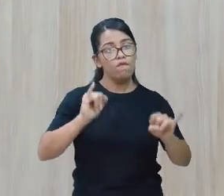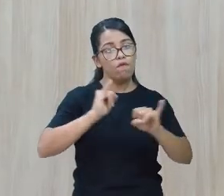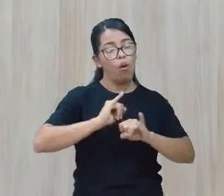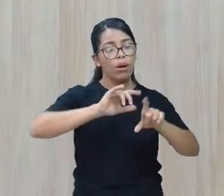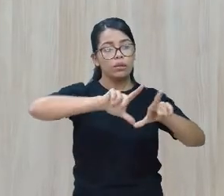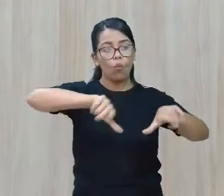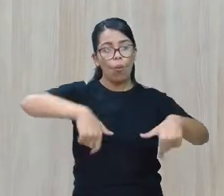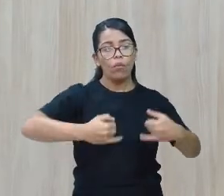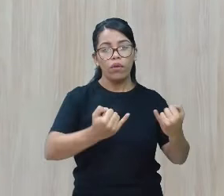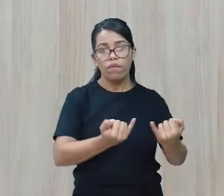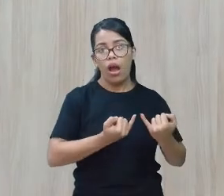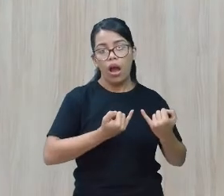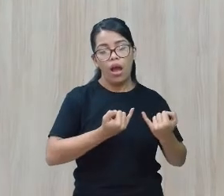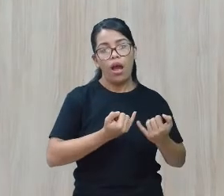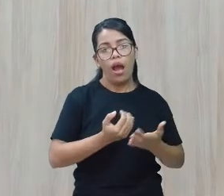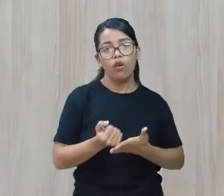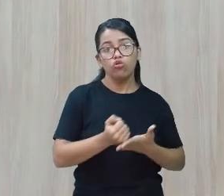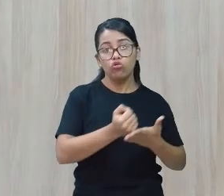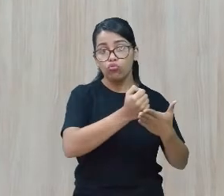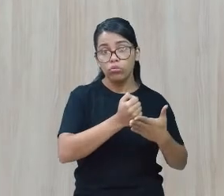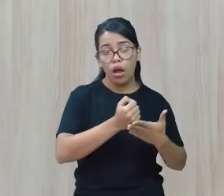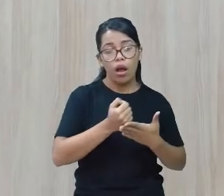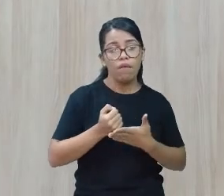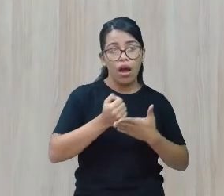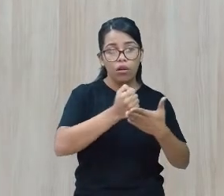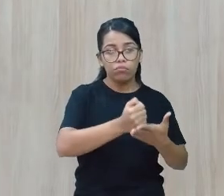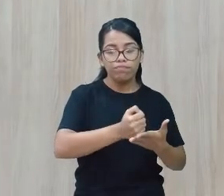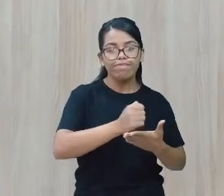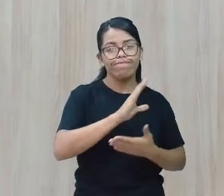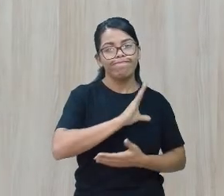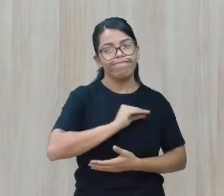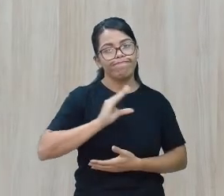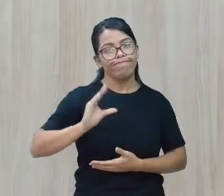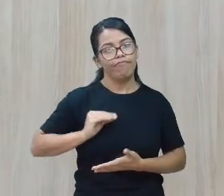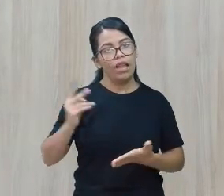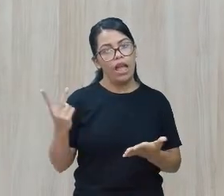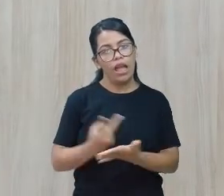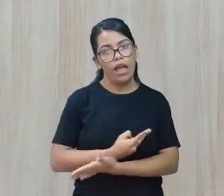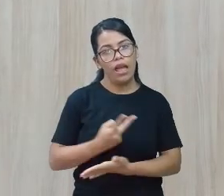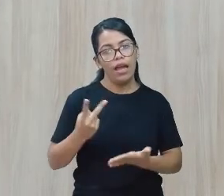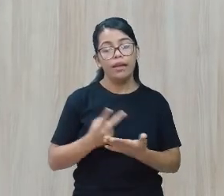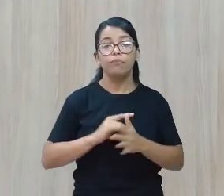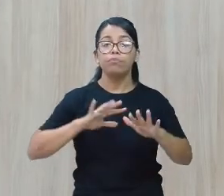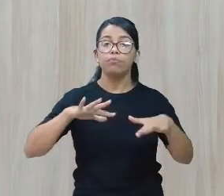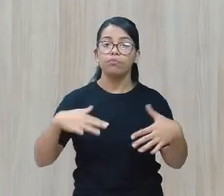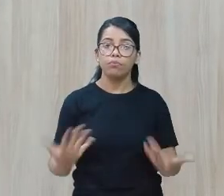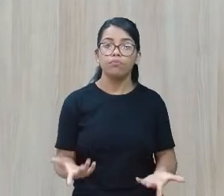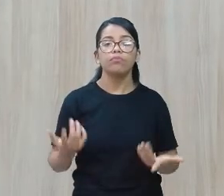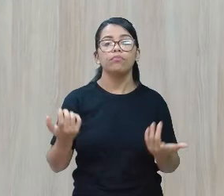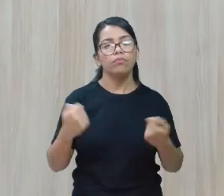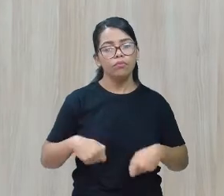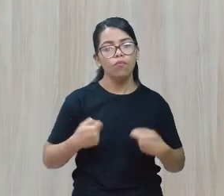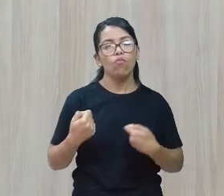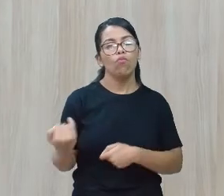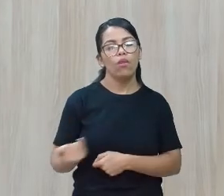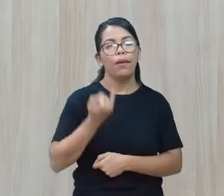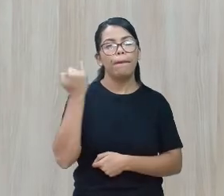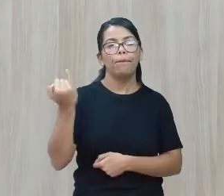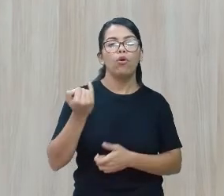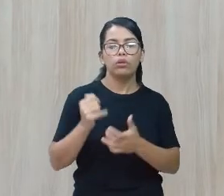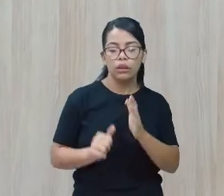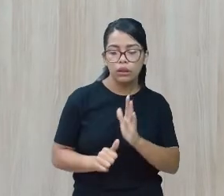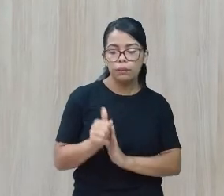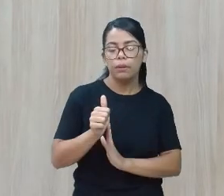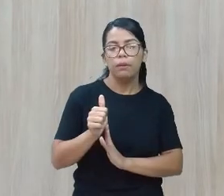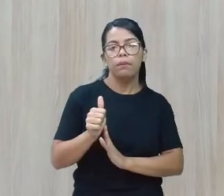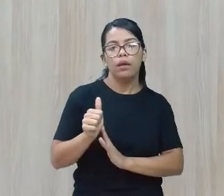e orientam as adolescentes de forma errada. Por isso que é importante a gente ir logo conversar com a pessoa que pode